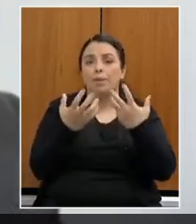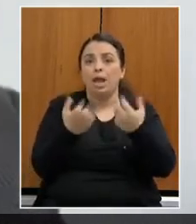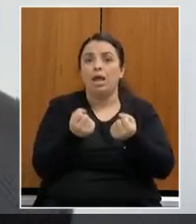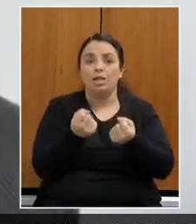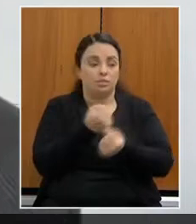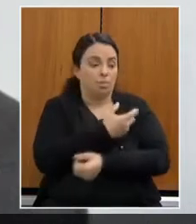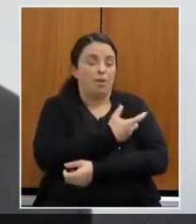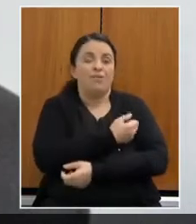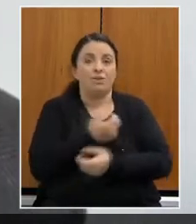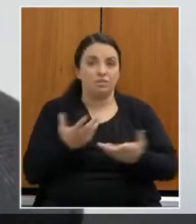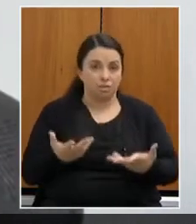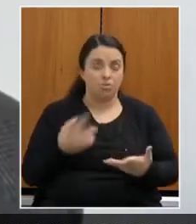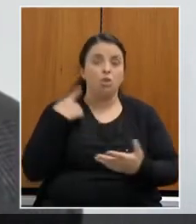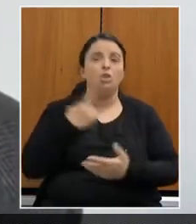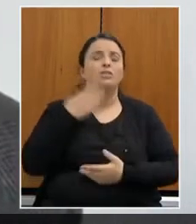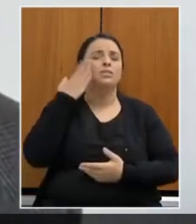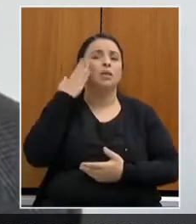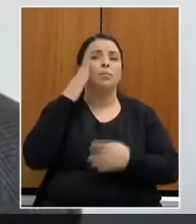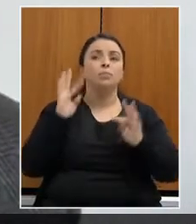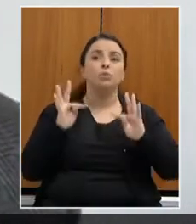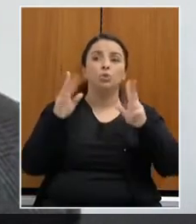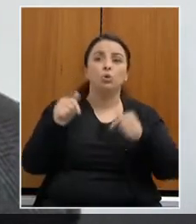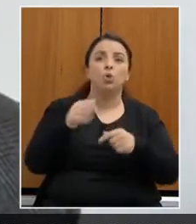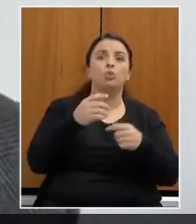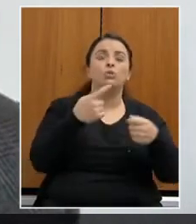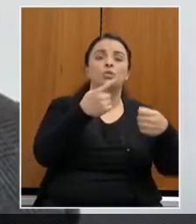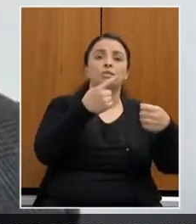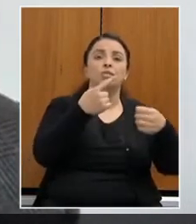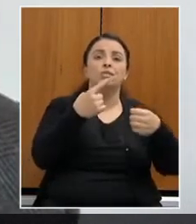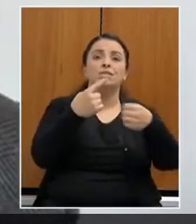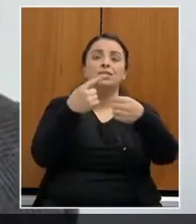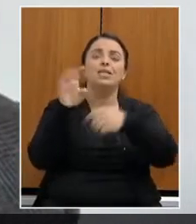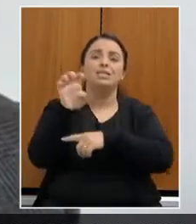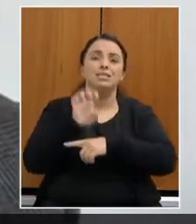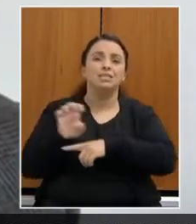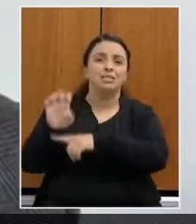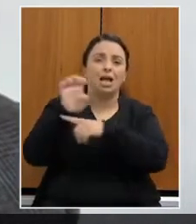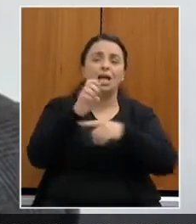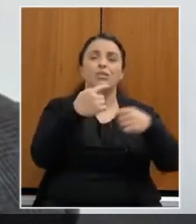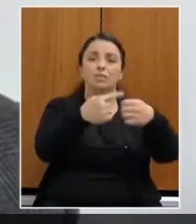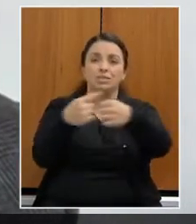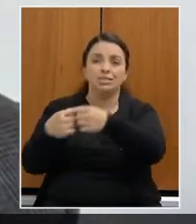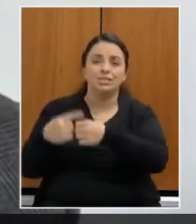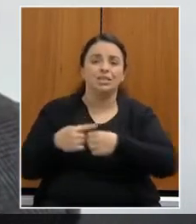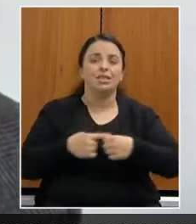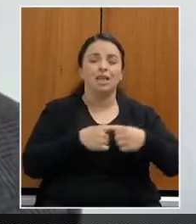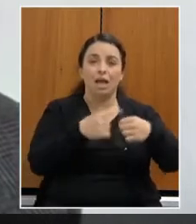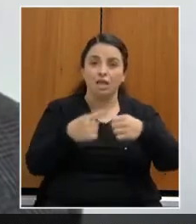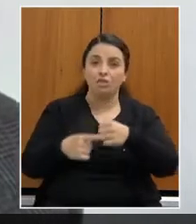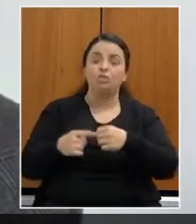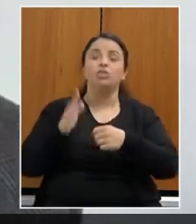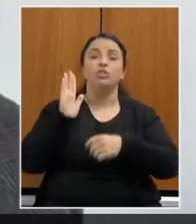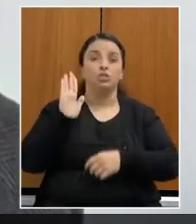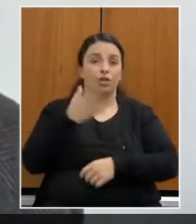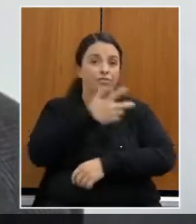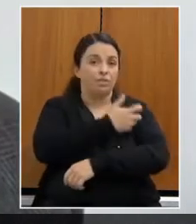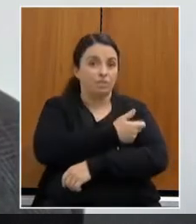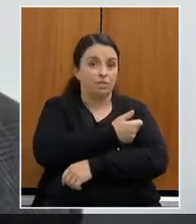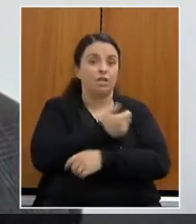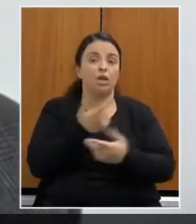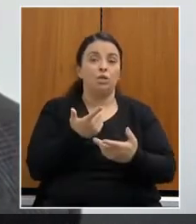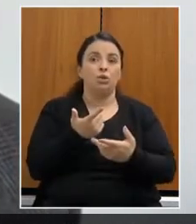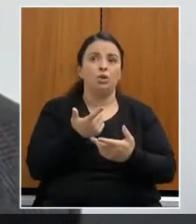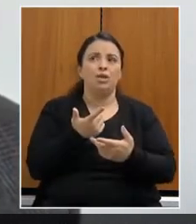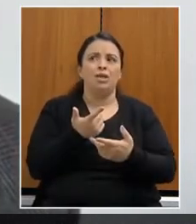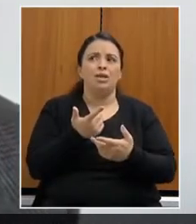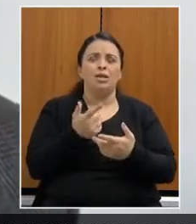algumas cidades estão mudando o PNI estão vacinando grupos que não estão na sequência